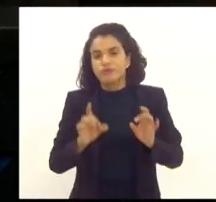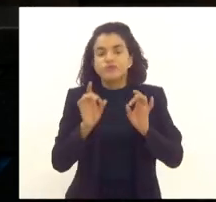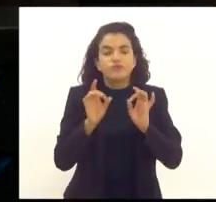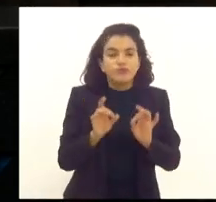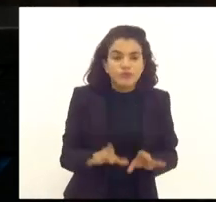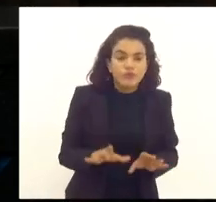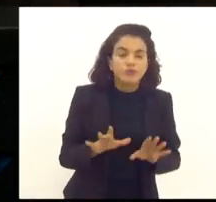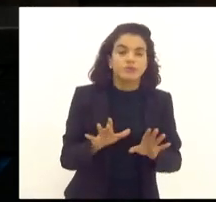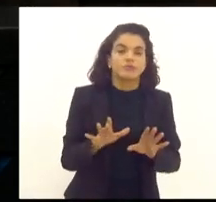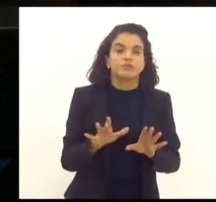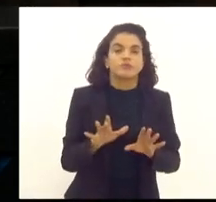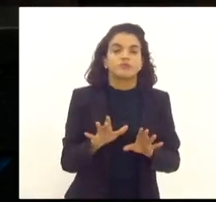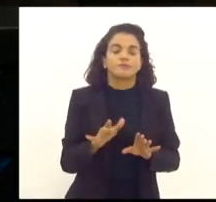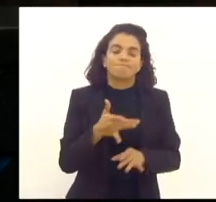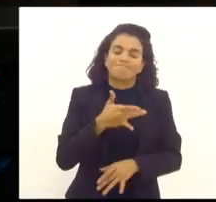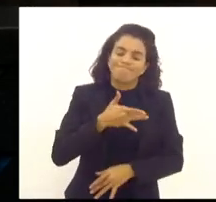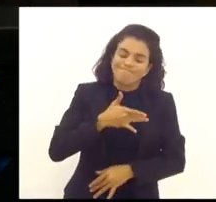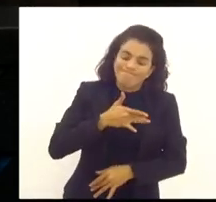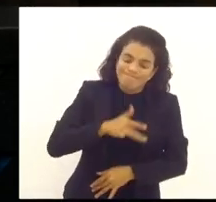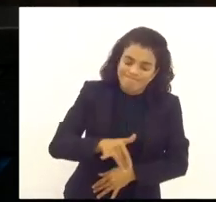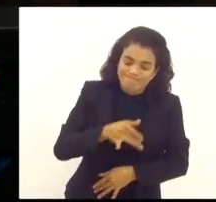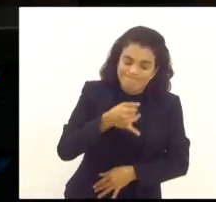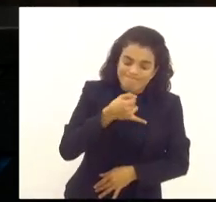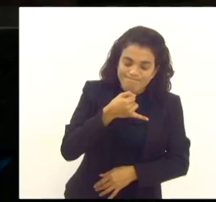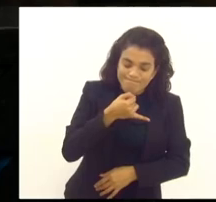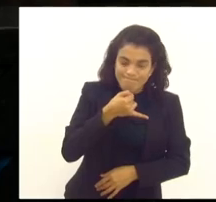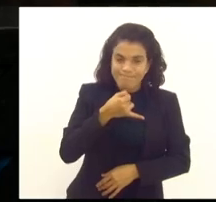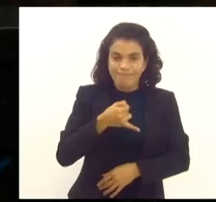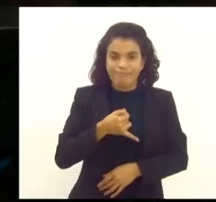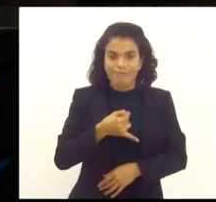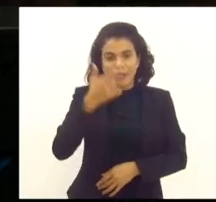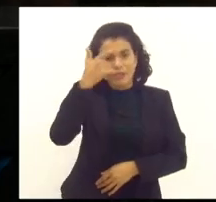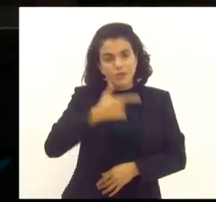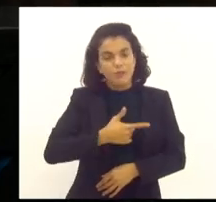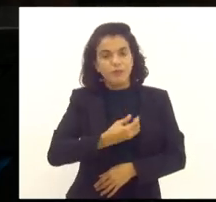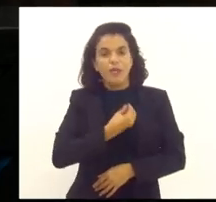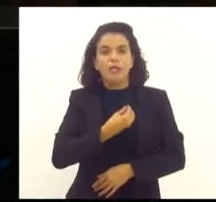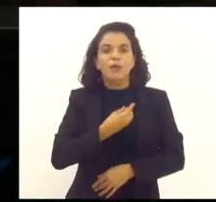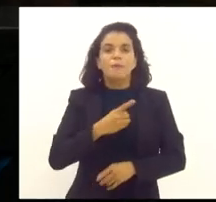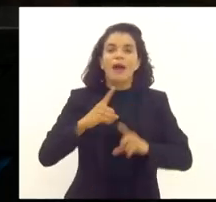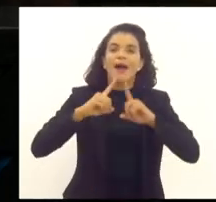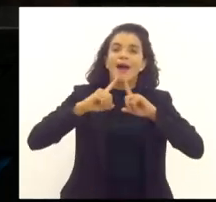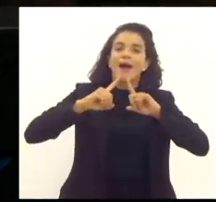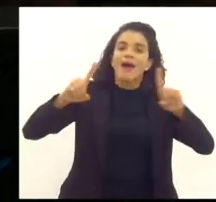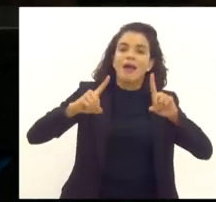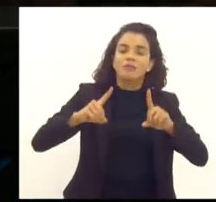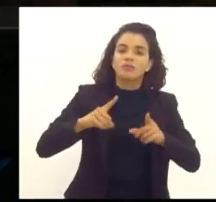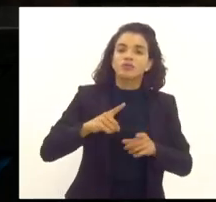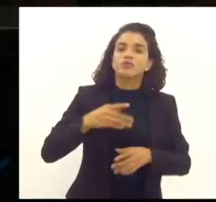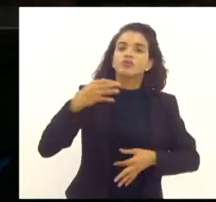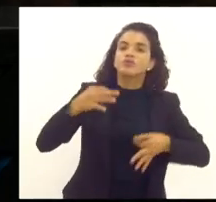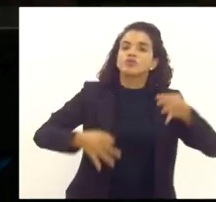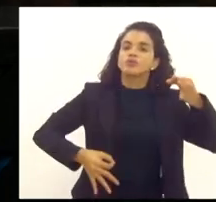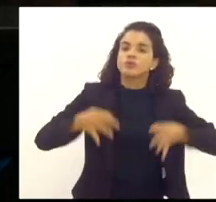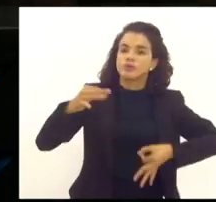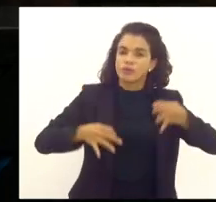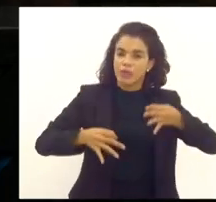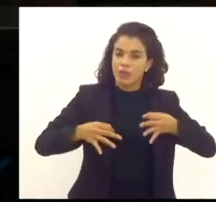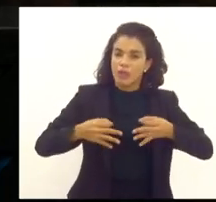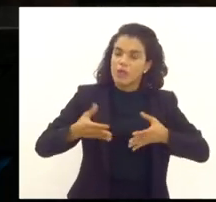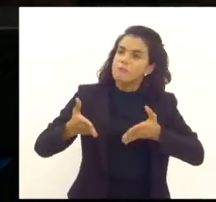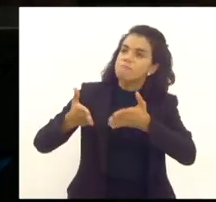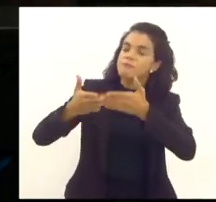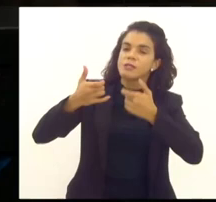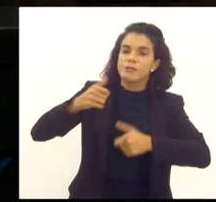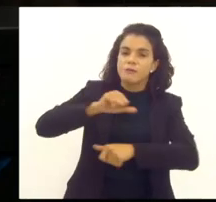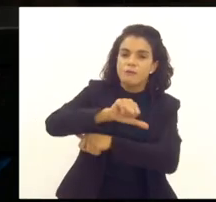para lamentar estamos aqui presidir justiça para clamar por mudanças